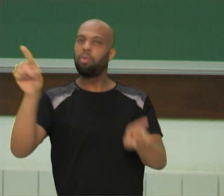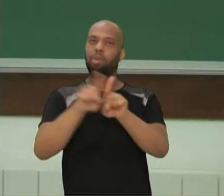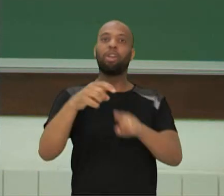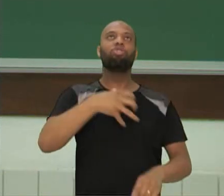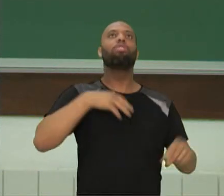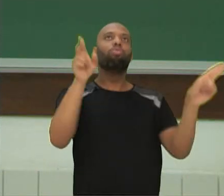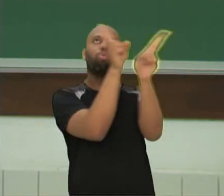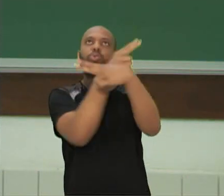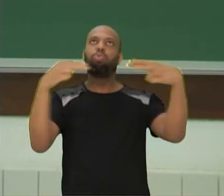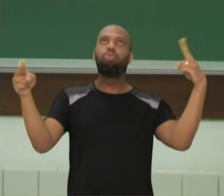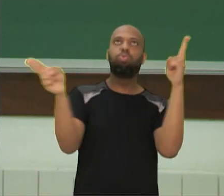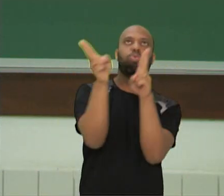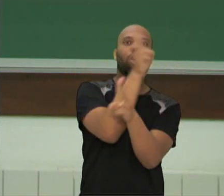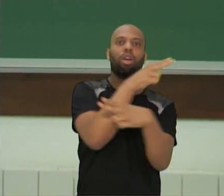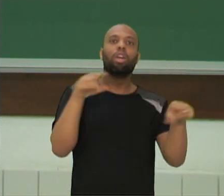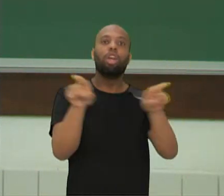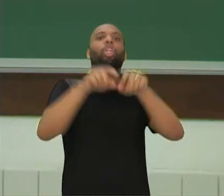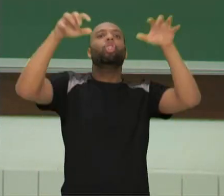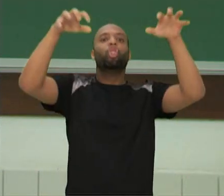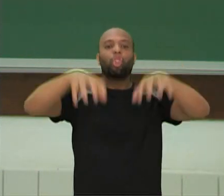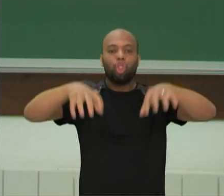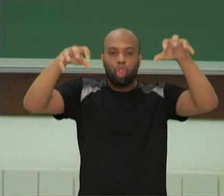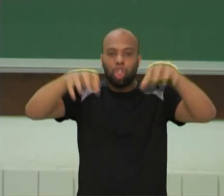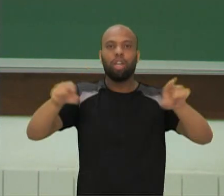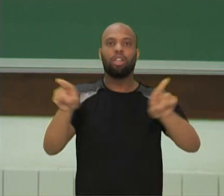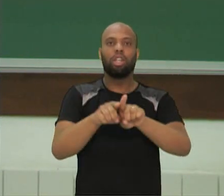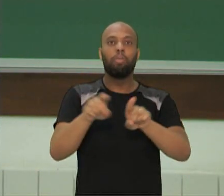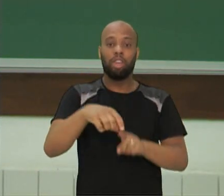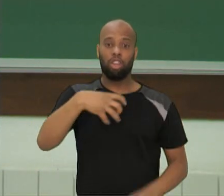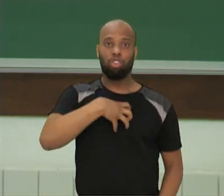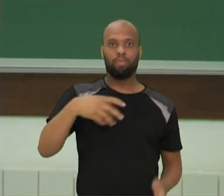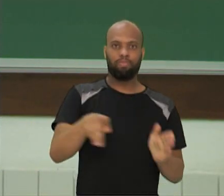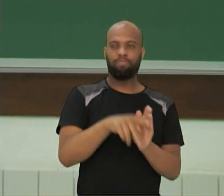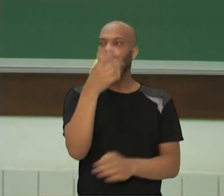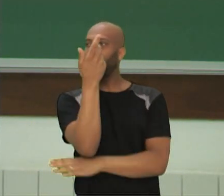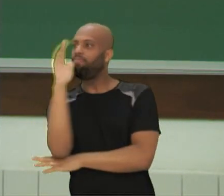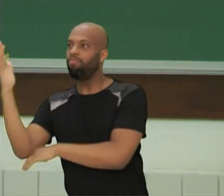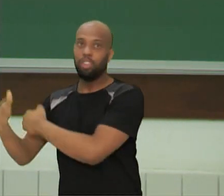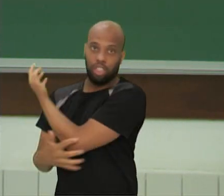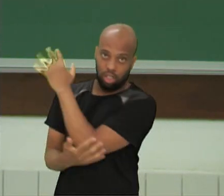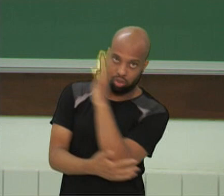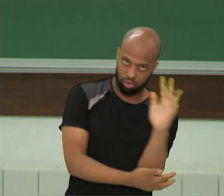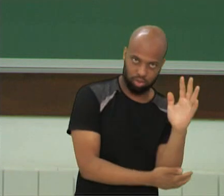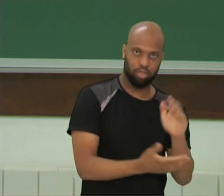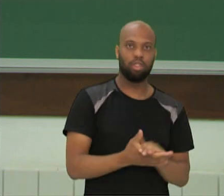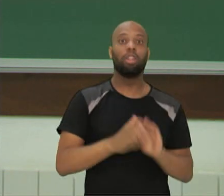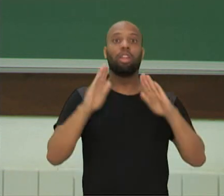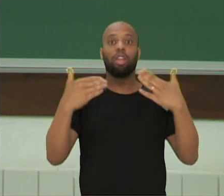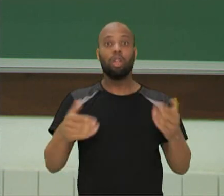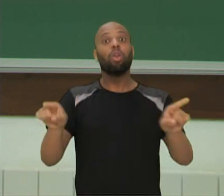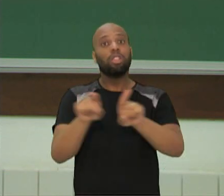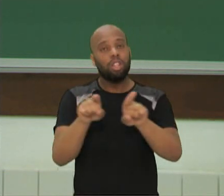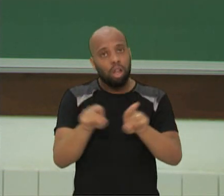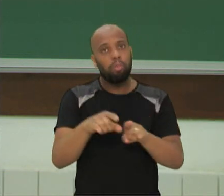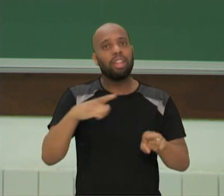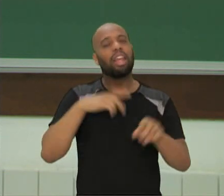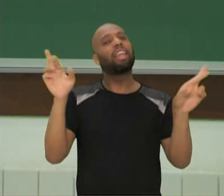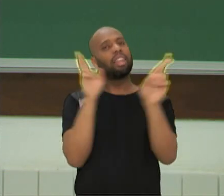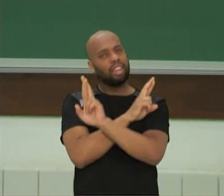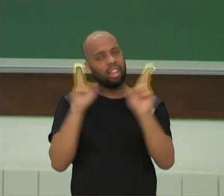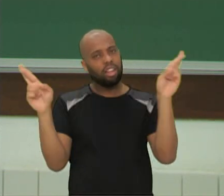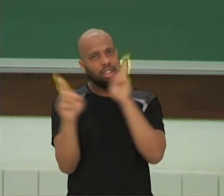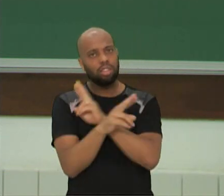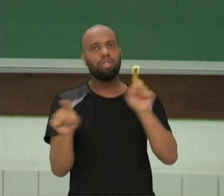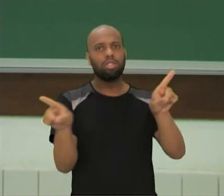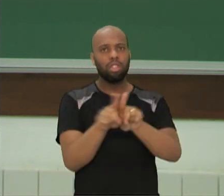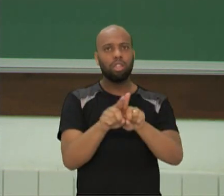dos ventos, na incidência de chuvas e também na biosfera. Então, a deriva continental também tem uma relação direta